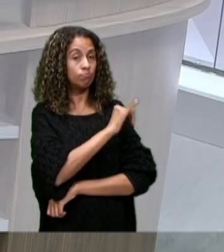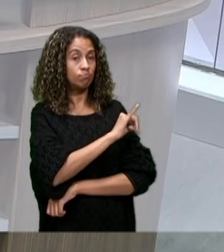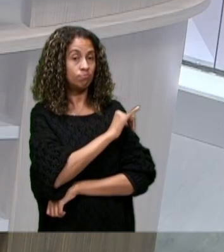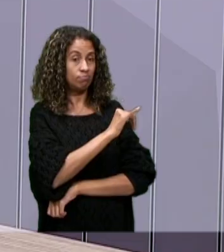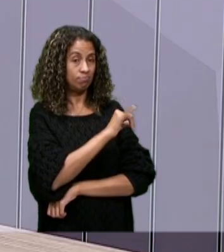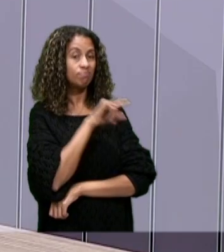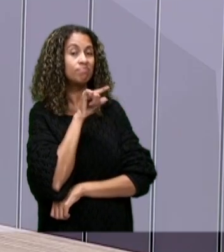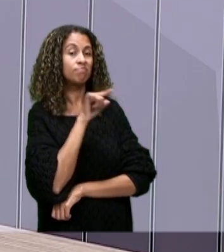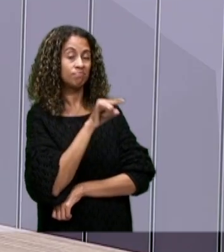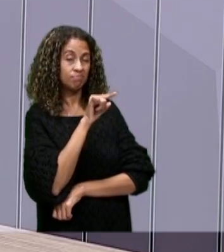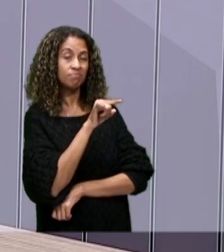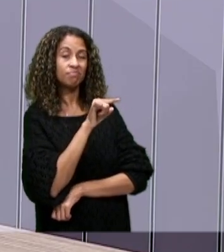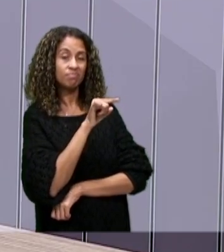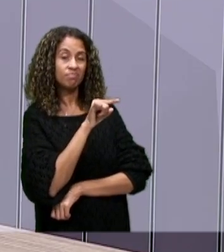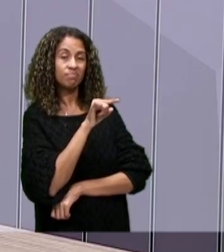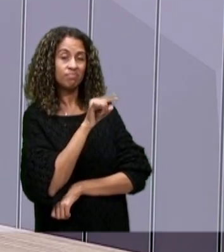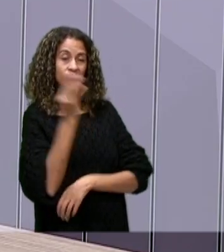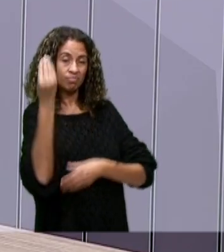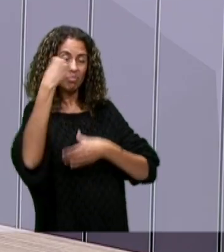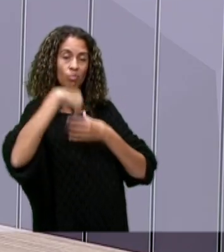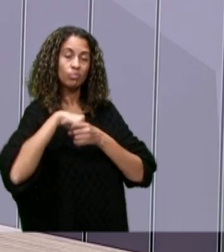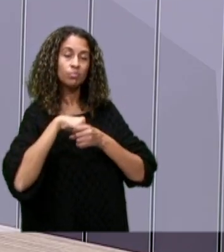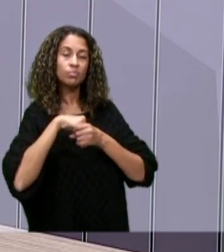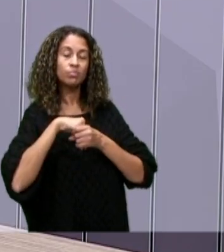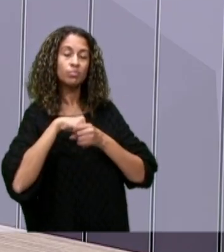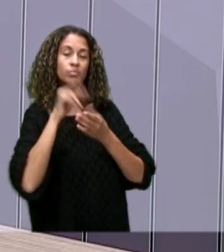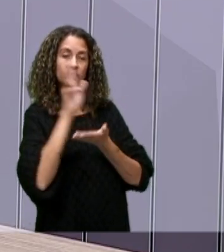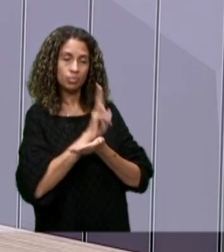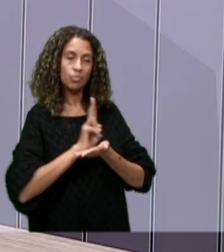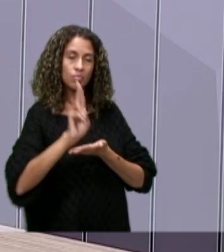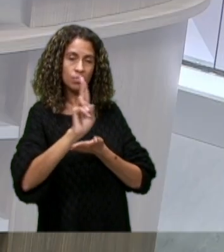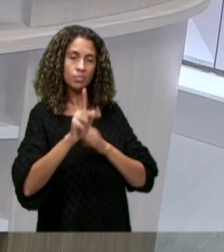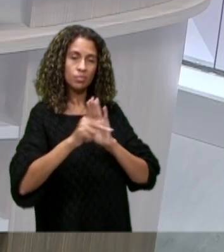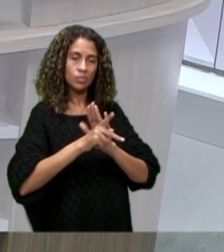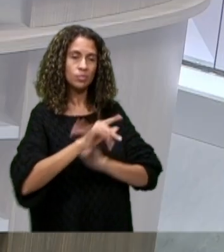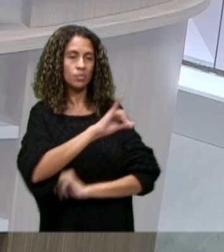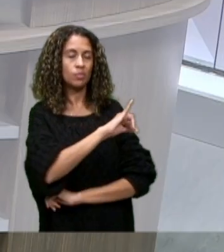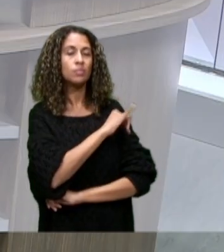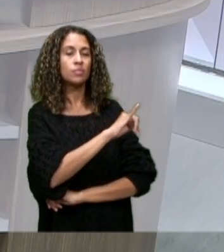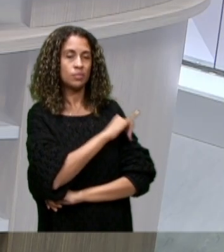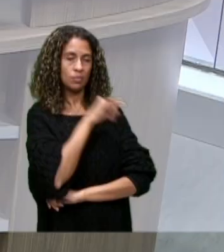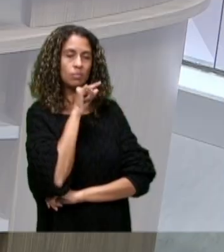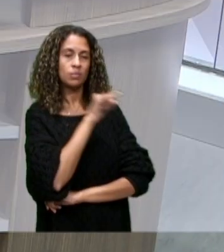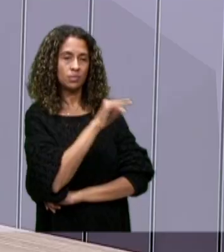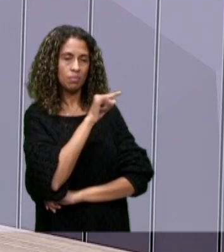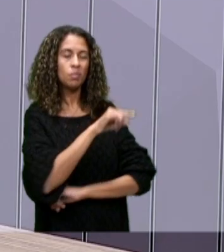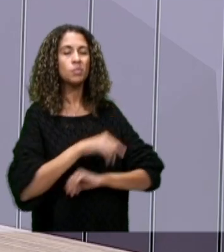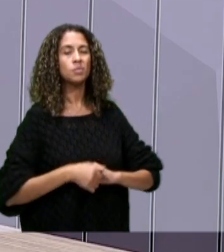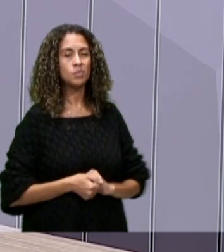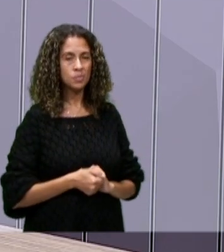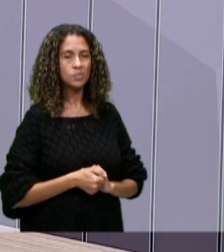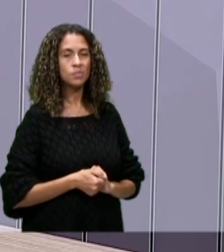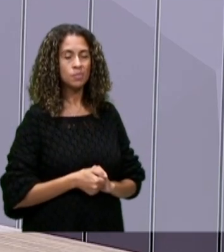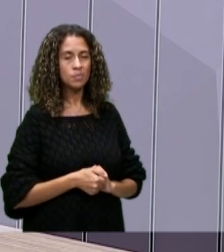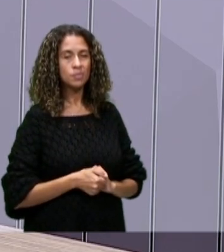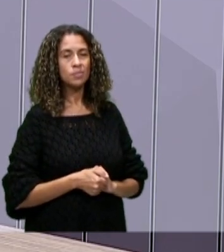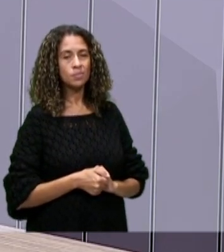Inclusive, muito dentro da Universidade Federal do Rio de Janeiro, né? Na Fundão lá.